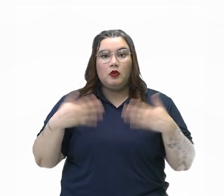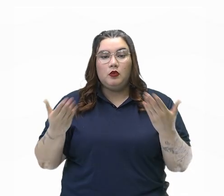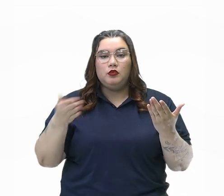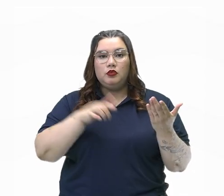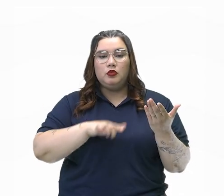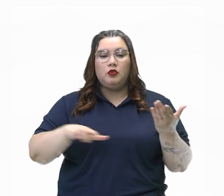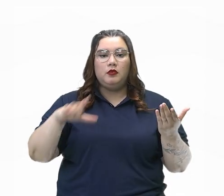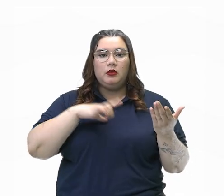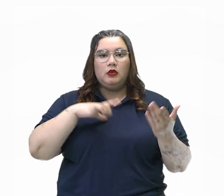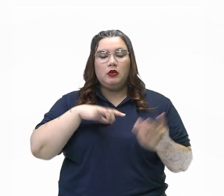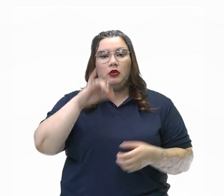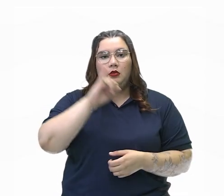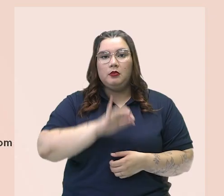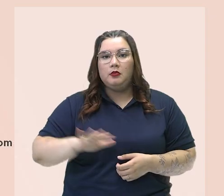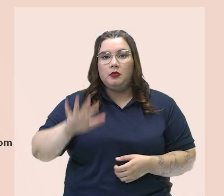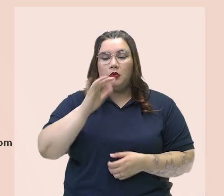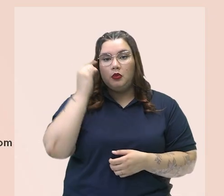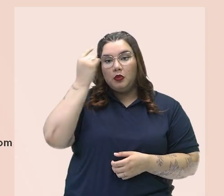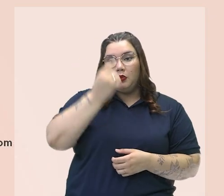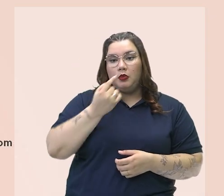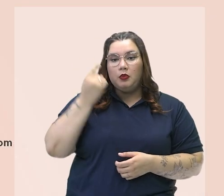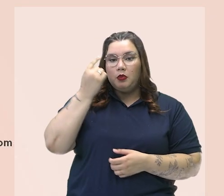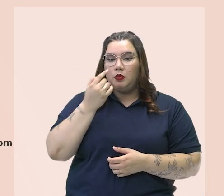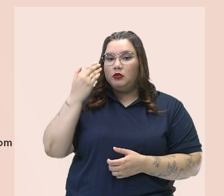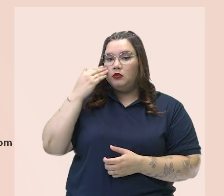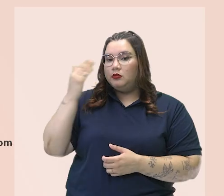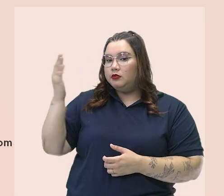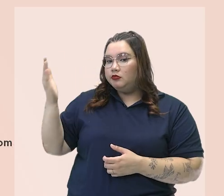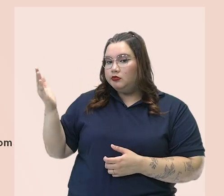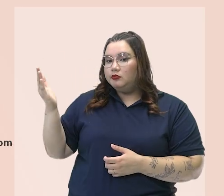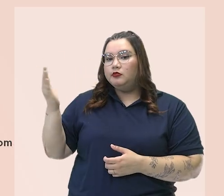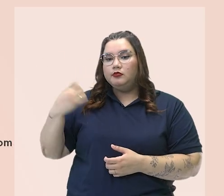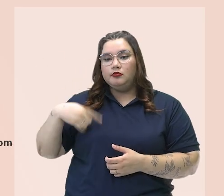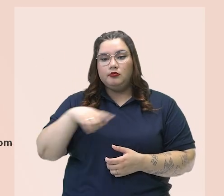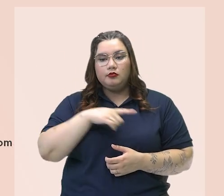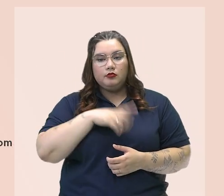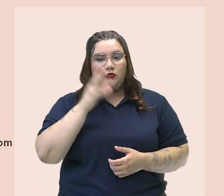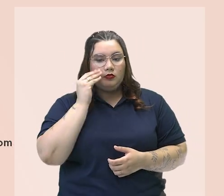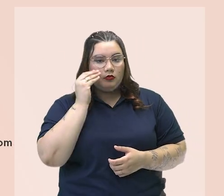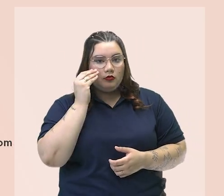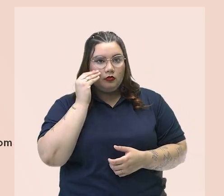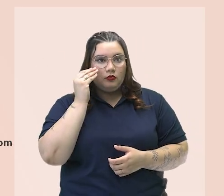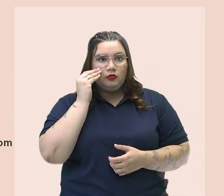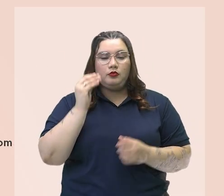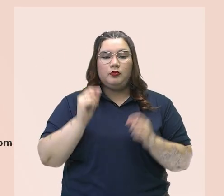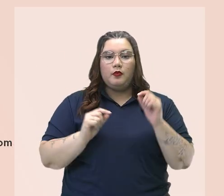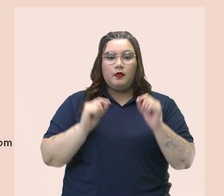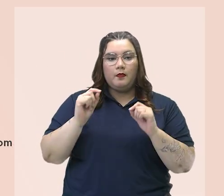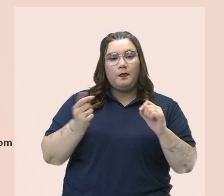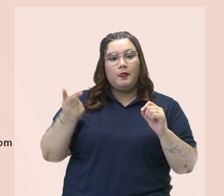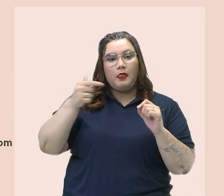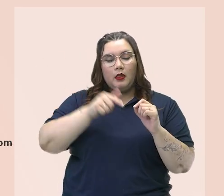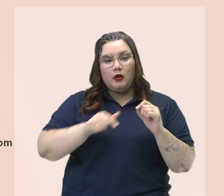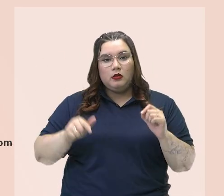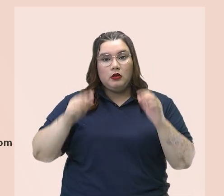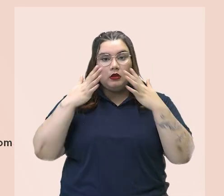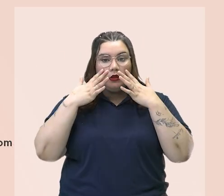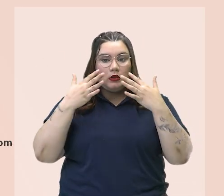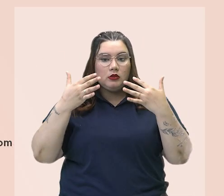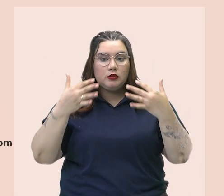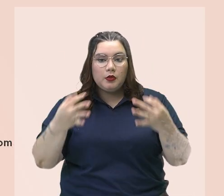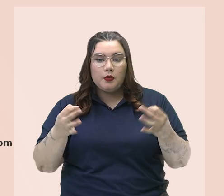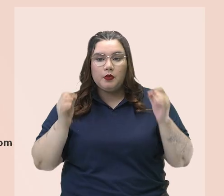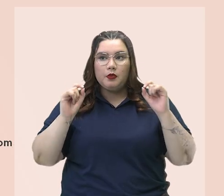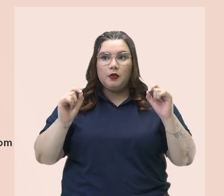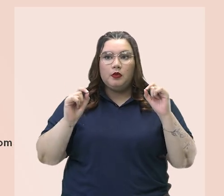tem aqui uma imagem, né, do nosso olho humano, para a gente observar aí, olha só. De novo, né, eu quero chamar a atenção para